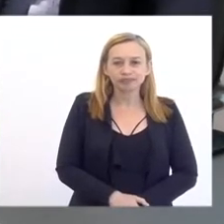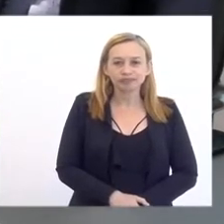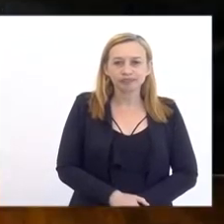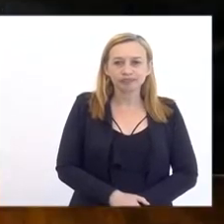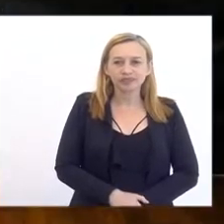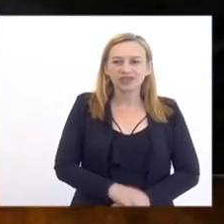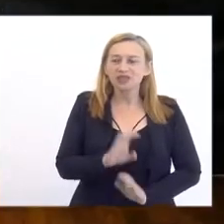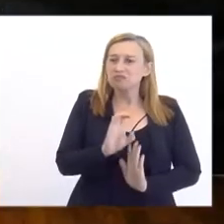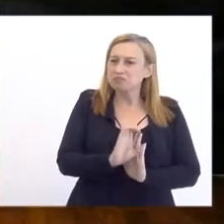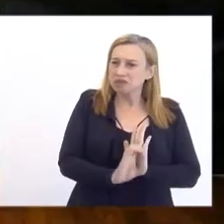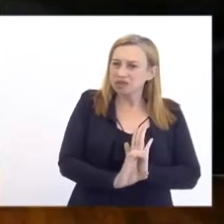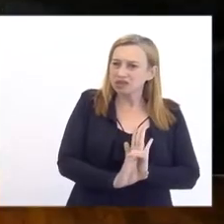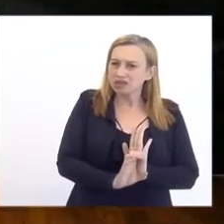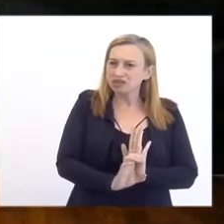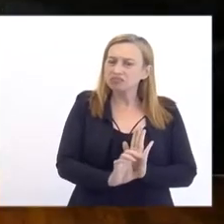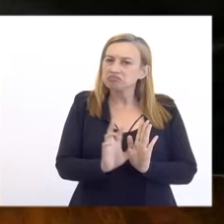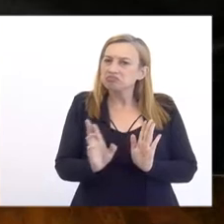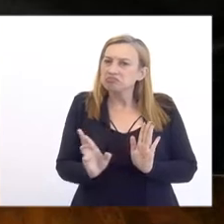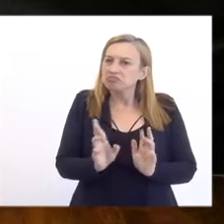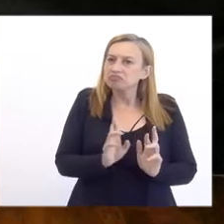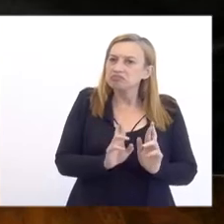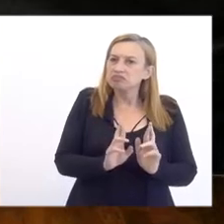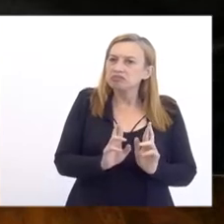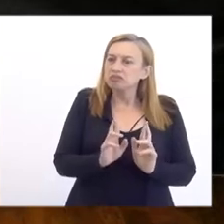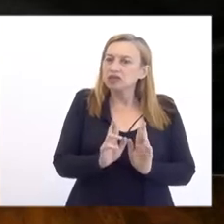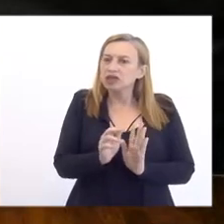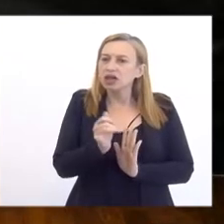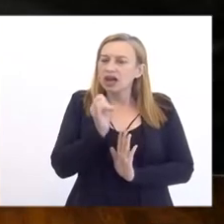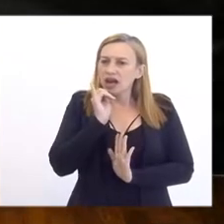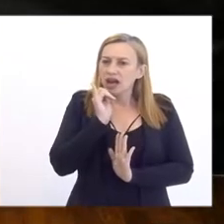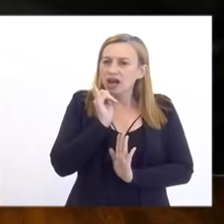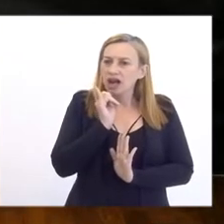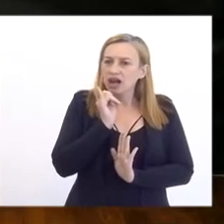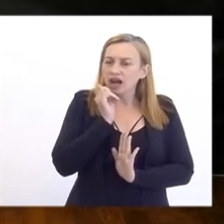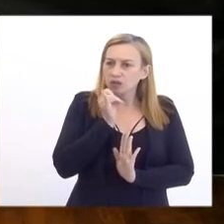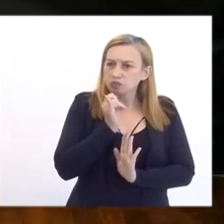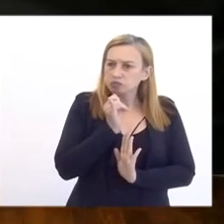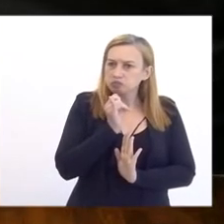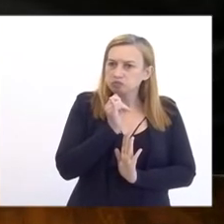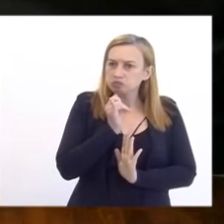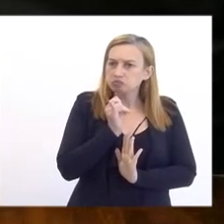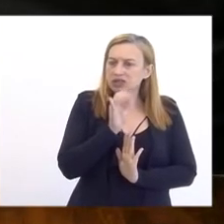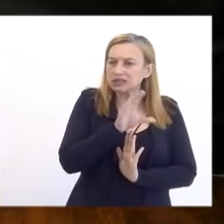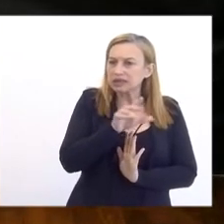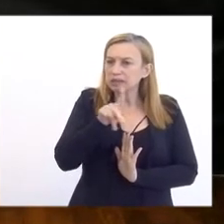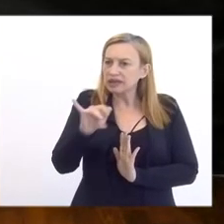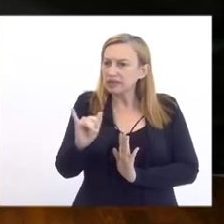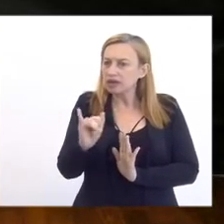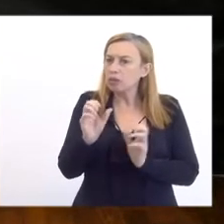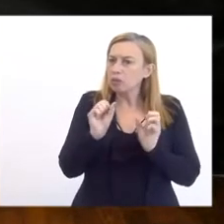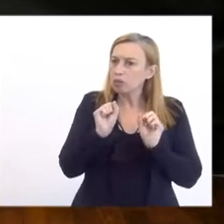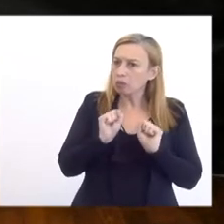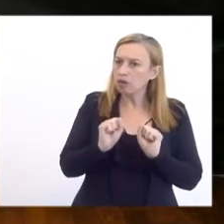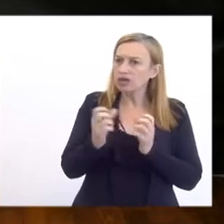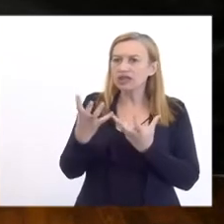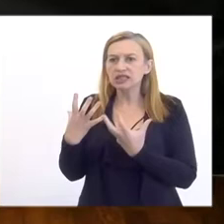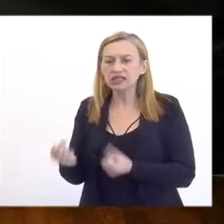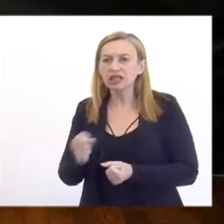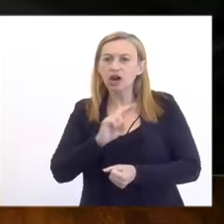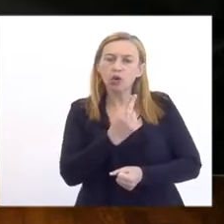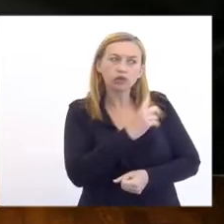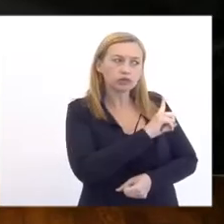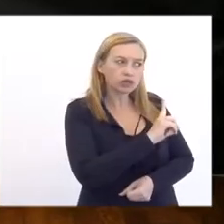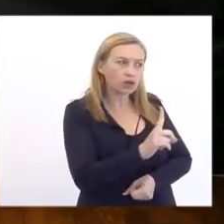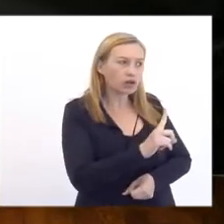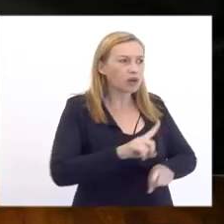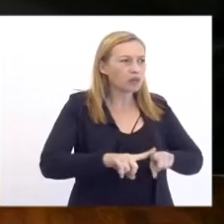Emenda em relatório de CPI, você pode acatar ou não, aí eu vou concordar. Mas injurídica não